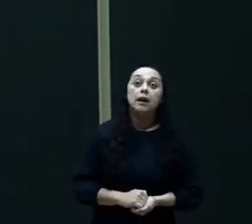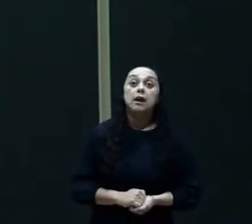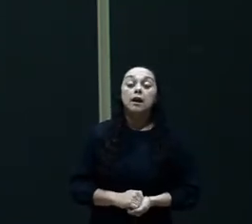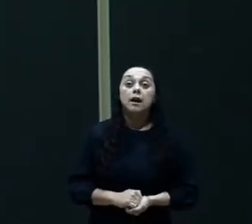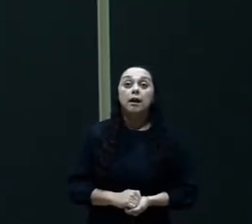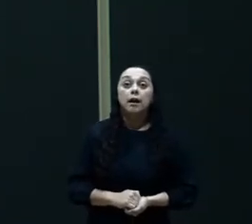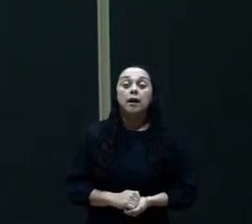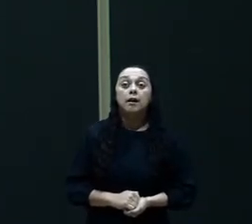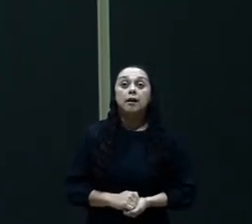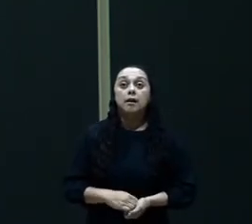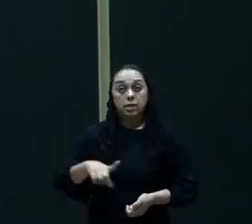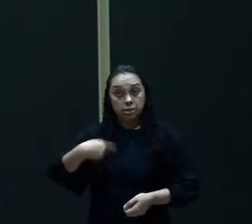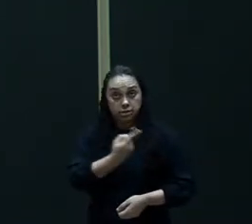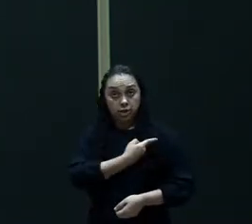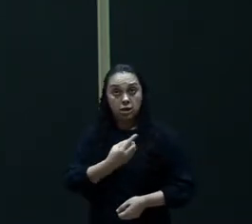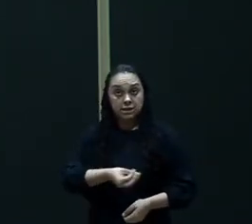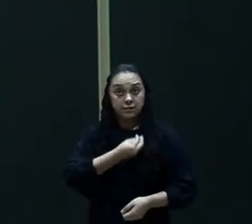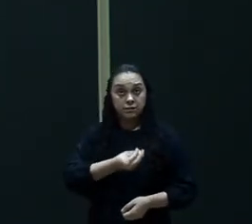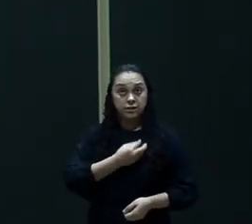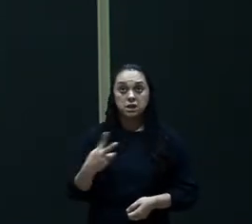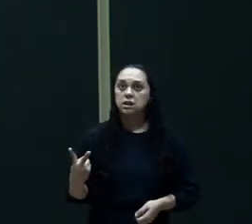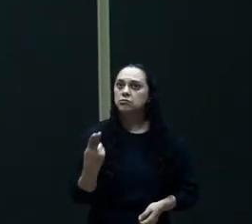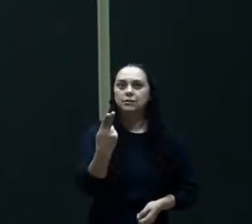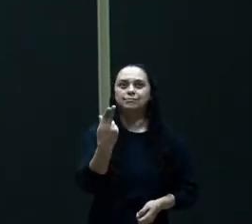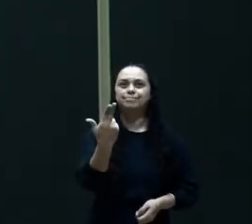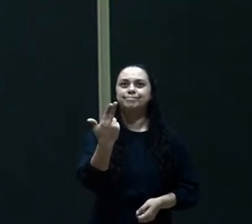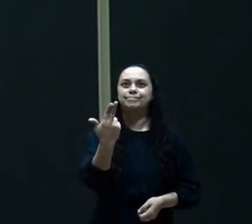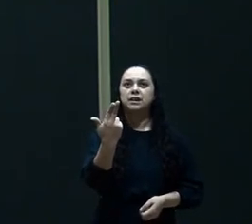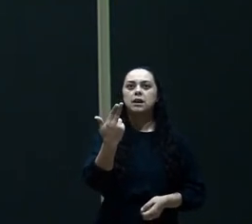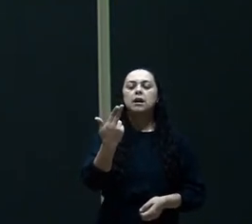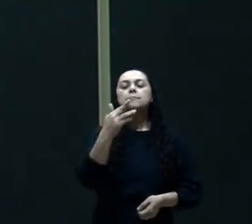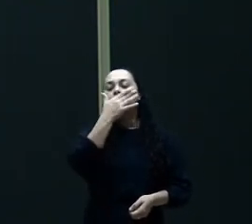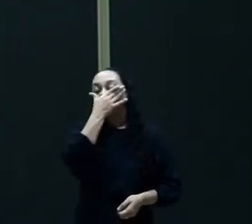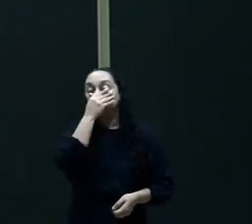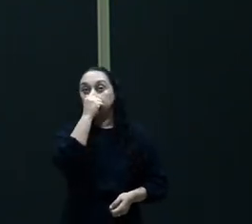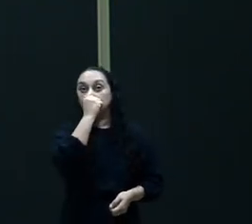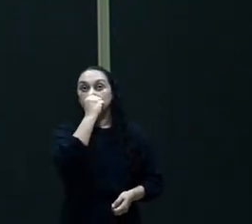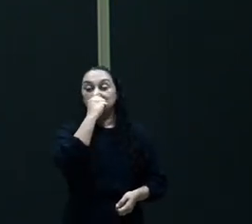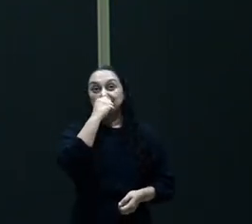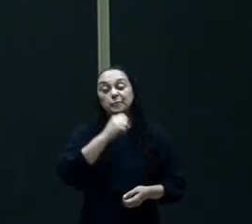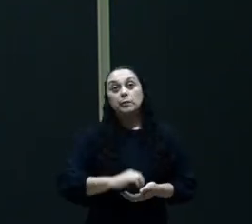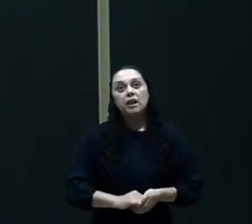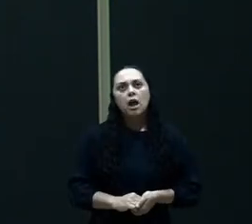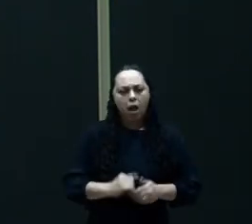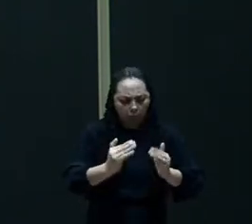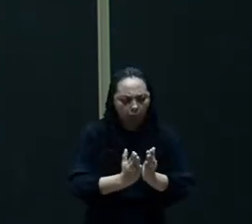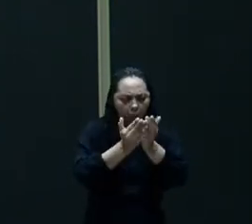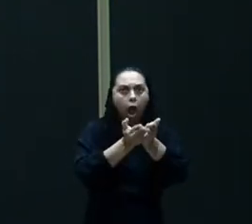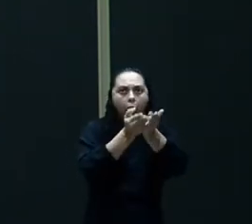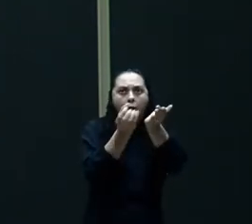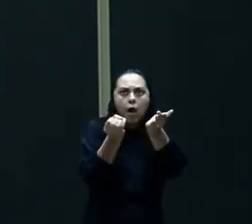desafio a viagem começa ruim já é se não bastasse est com mais de